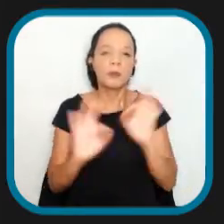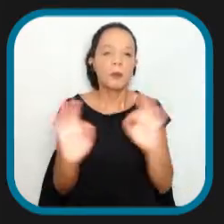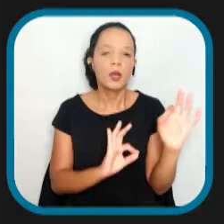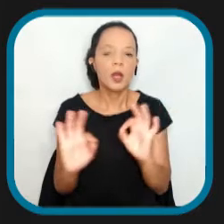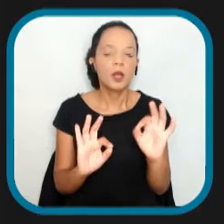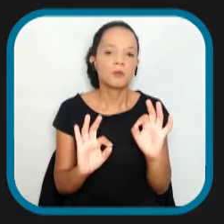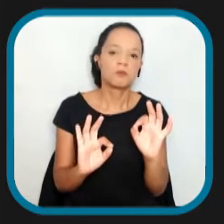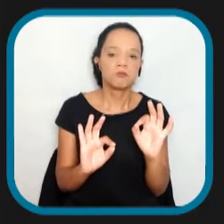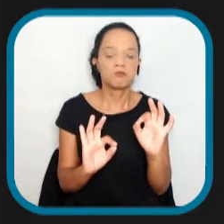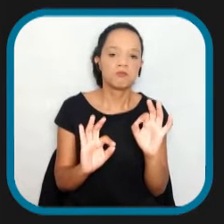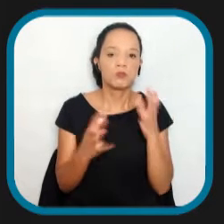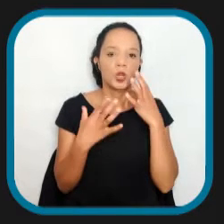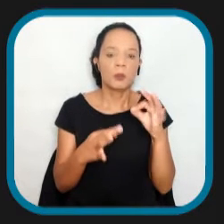preparado